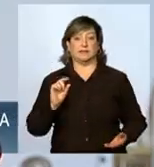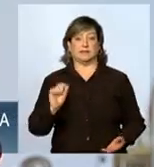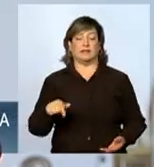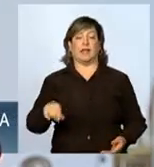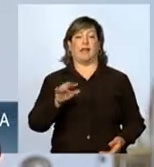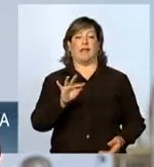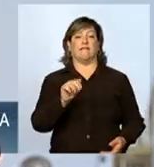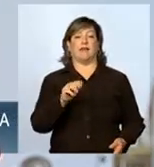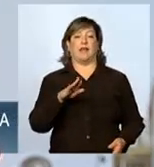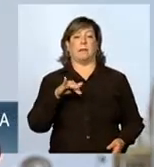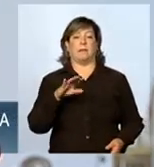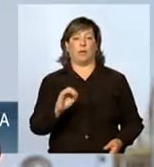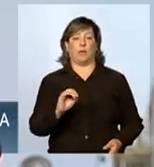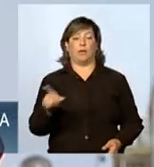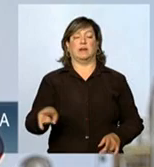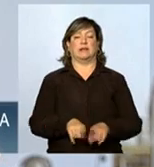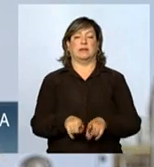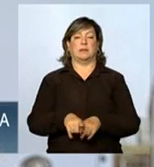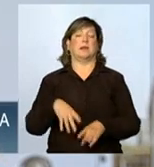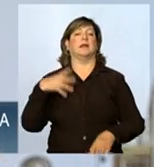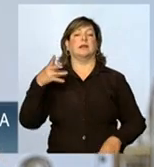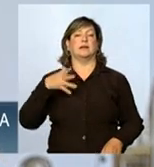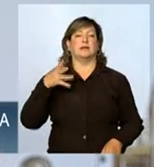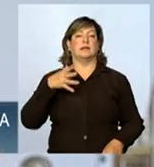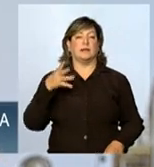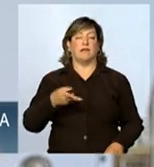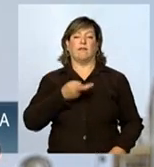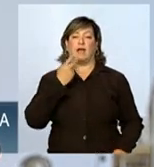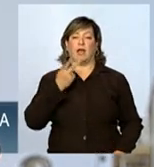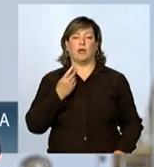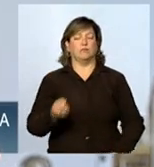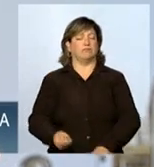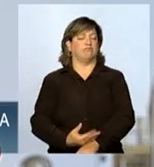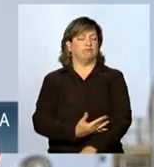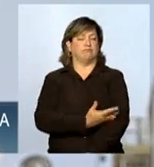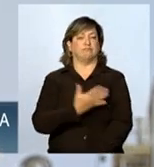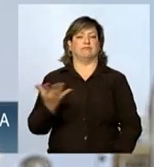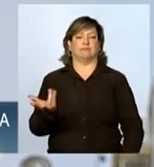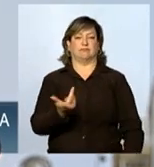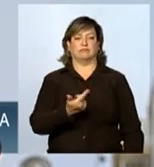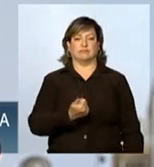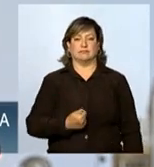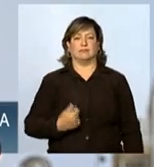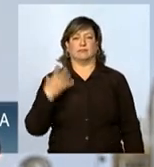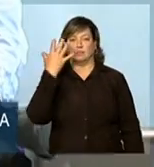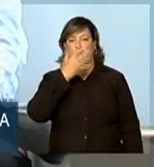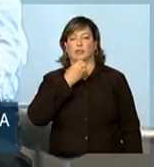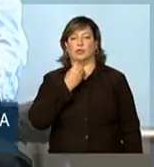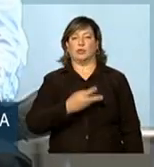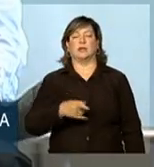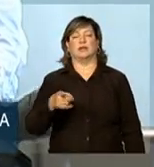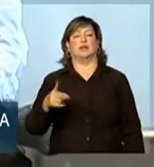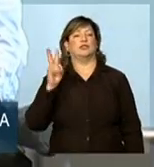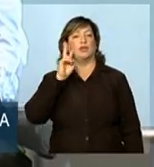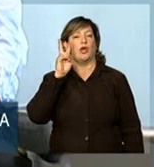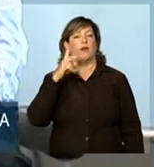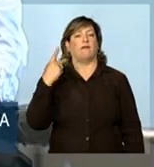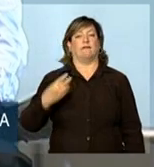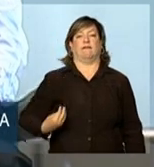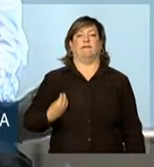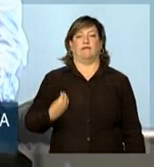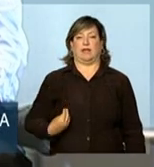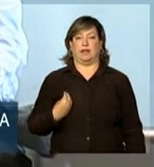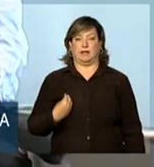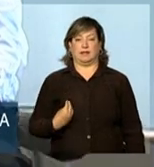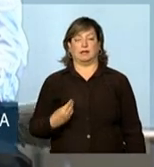Fábio Barbosa Saito, que fez um depoimento emocionante, um depoimento